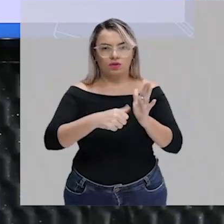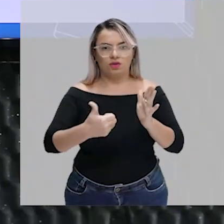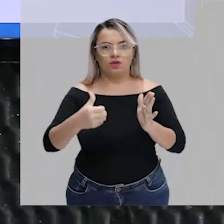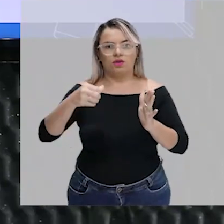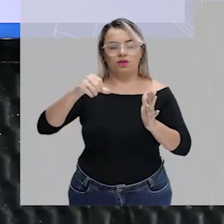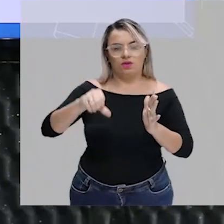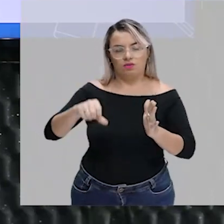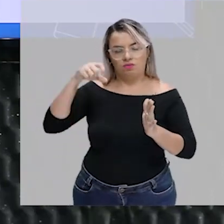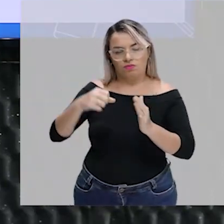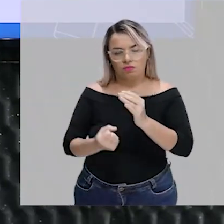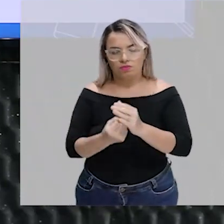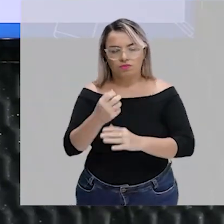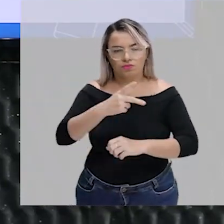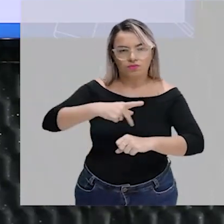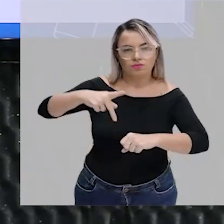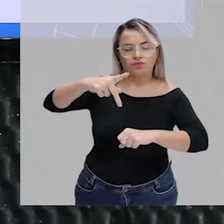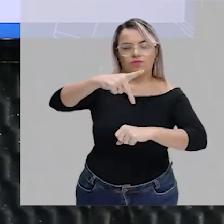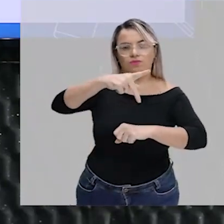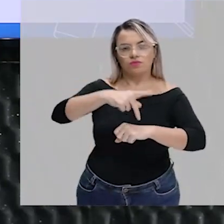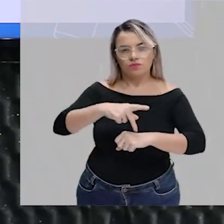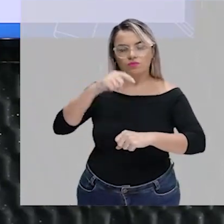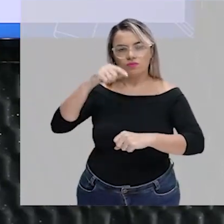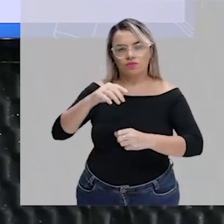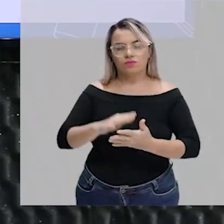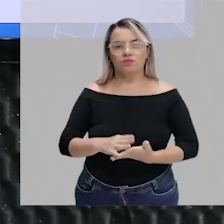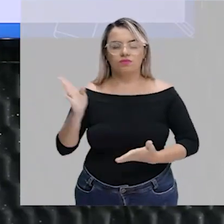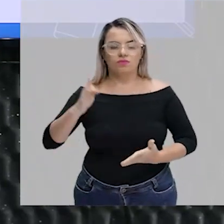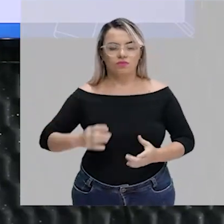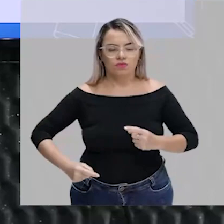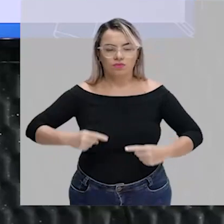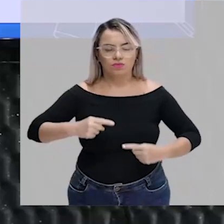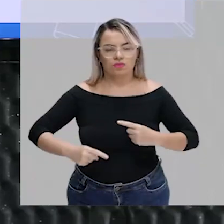de um Estado brasileiro, de uma estrutura política no Brasil.